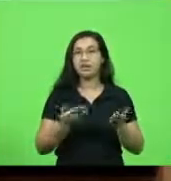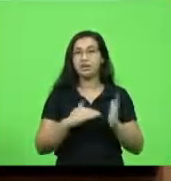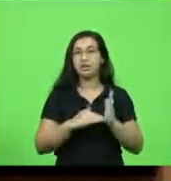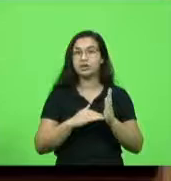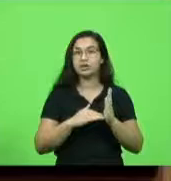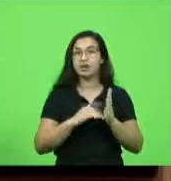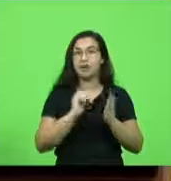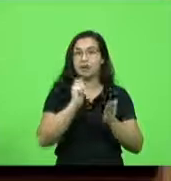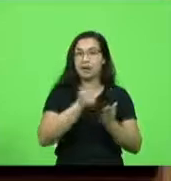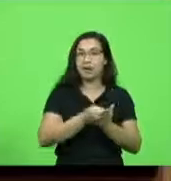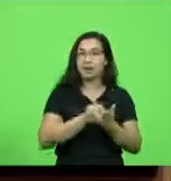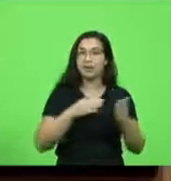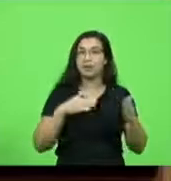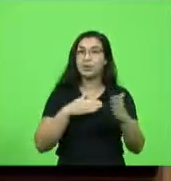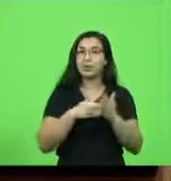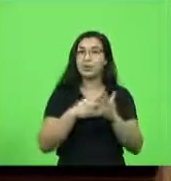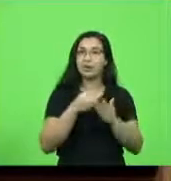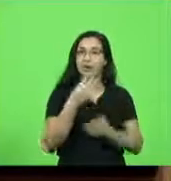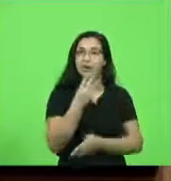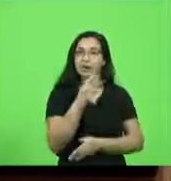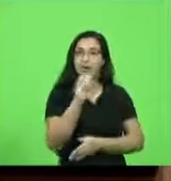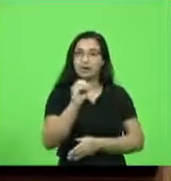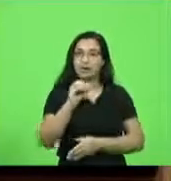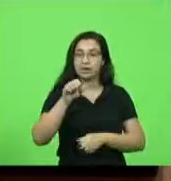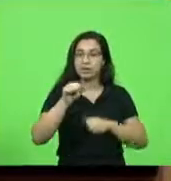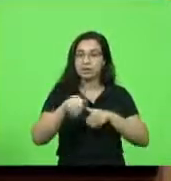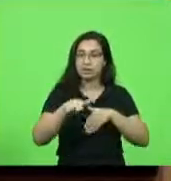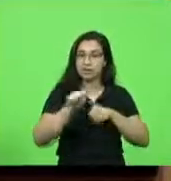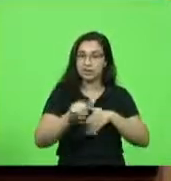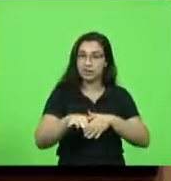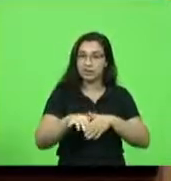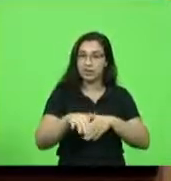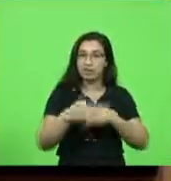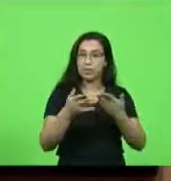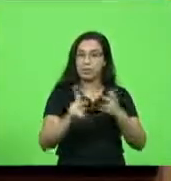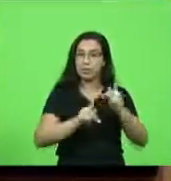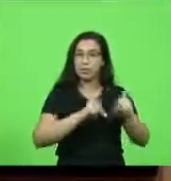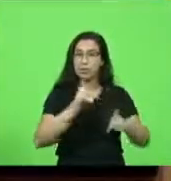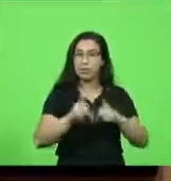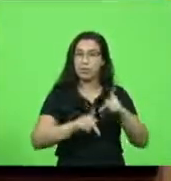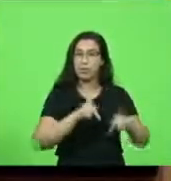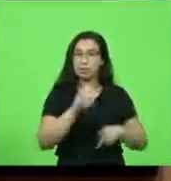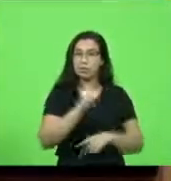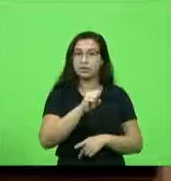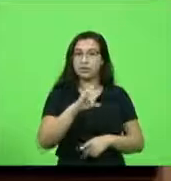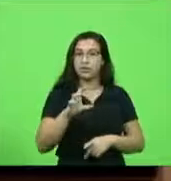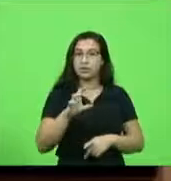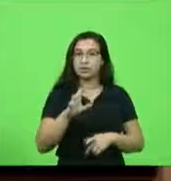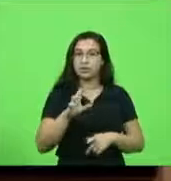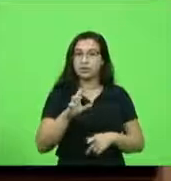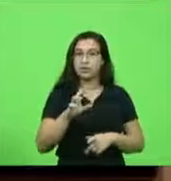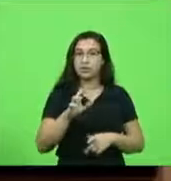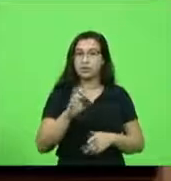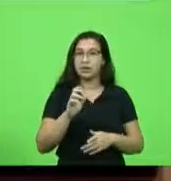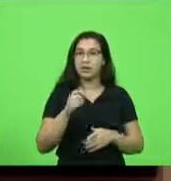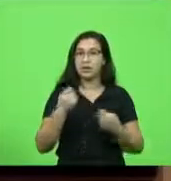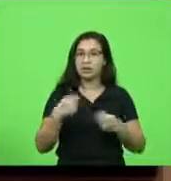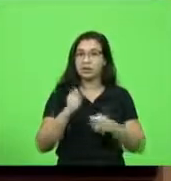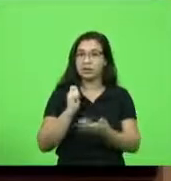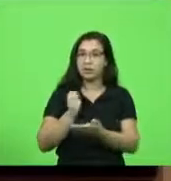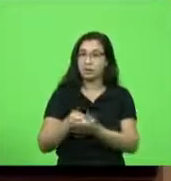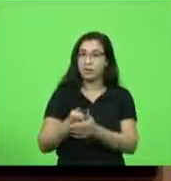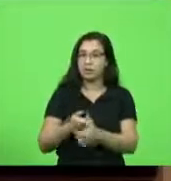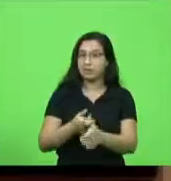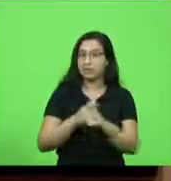até 30 de setembro, a população de Santa Catarina que está devendo para o Estado, seja